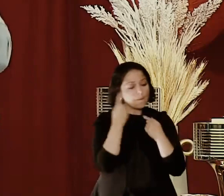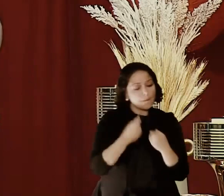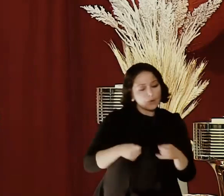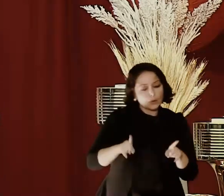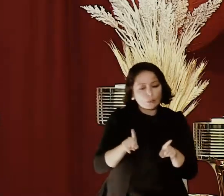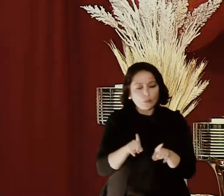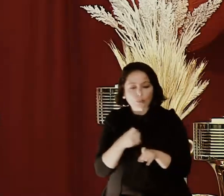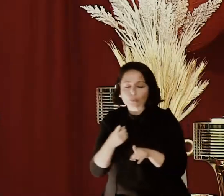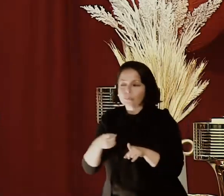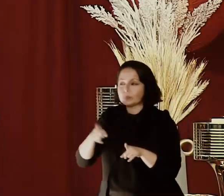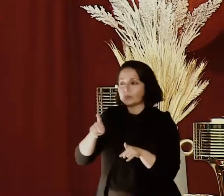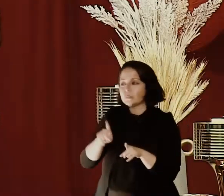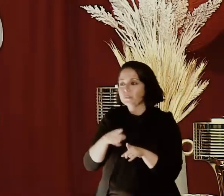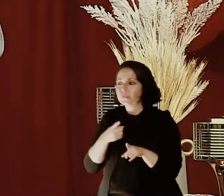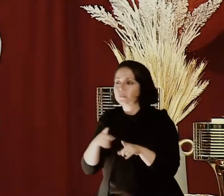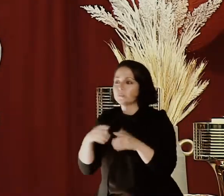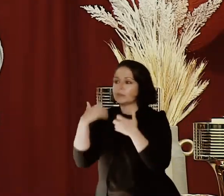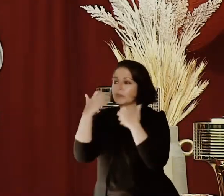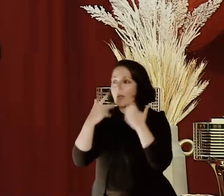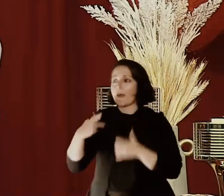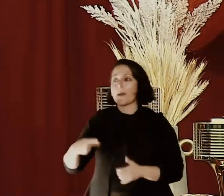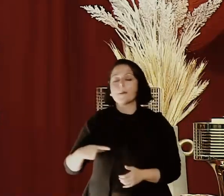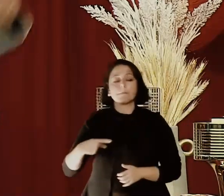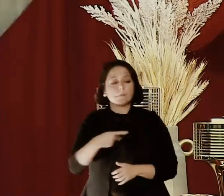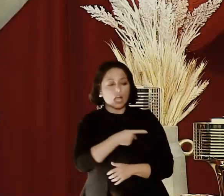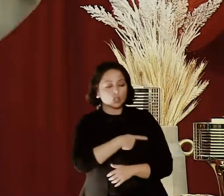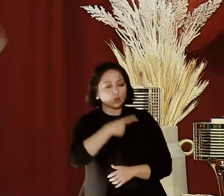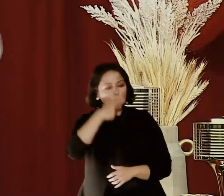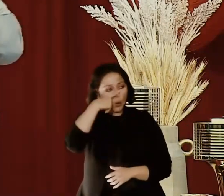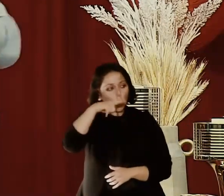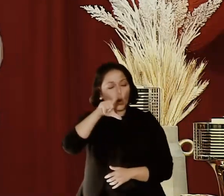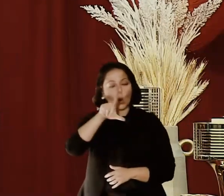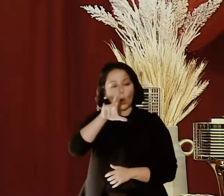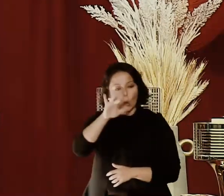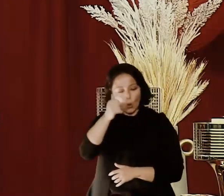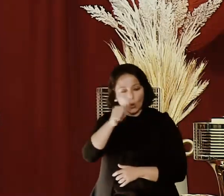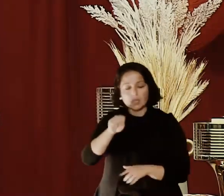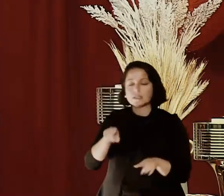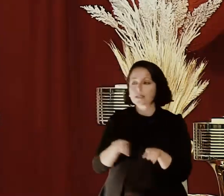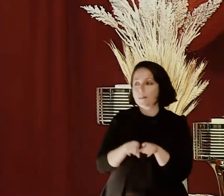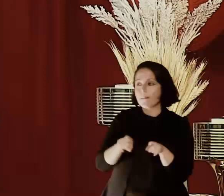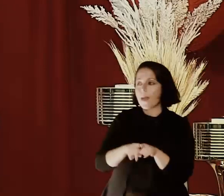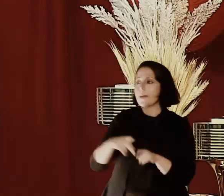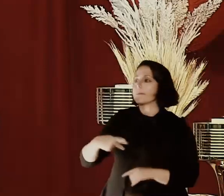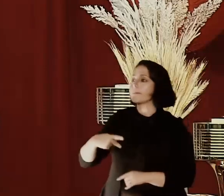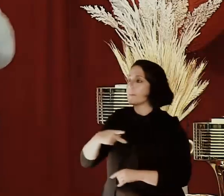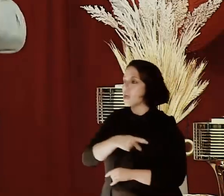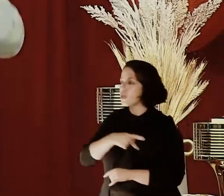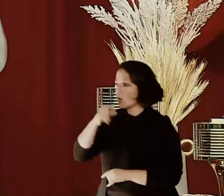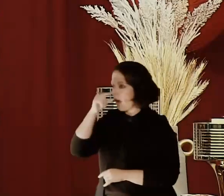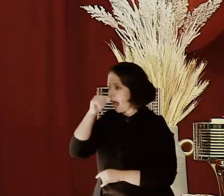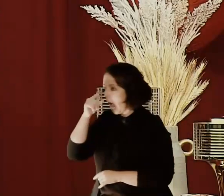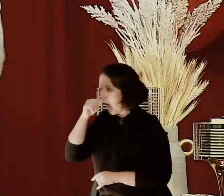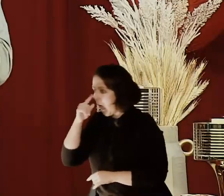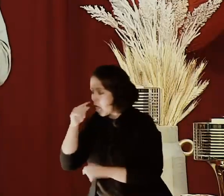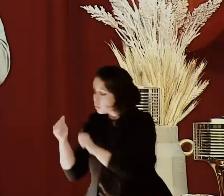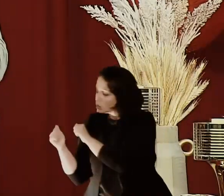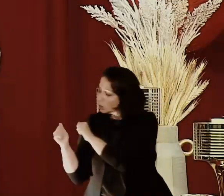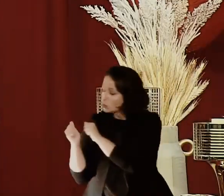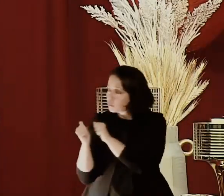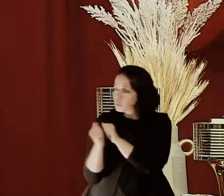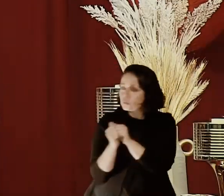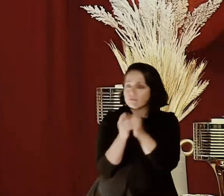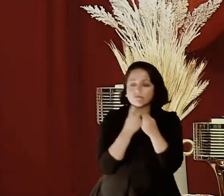Trarei uma parte da palavra, pastor Lucas também vai estar aqui comigo, pastor Carlos, e o Coral Teus estará também me ajudando, nos ajudando